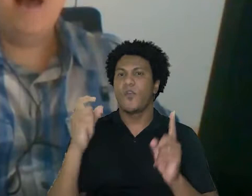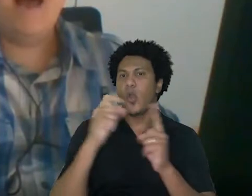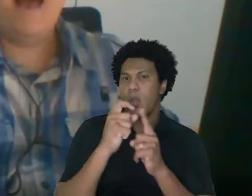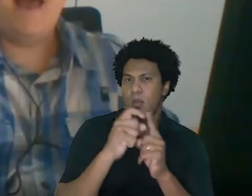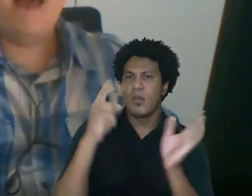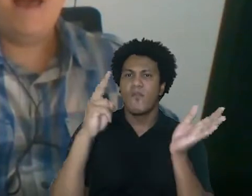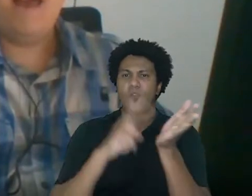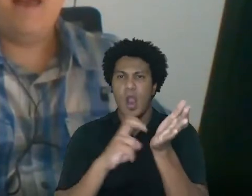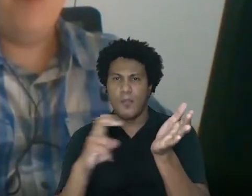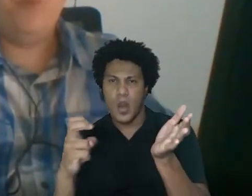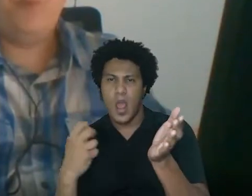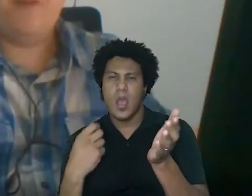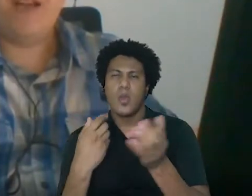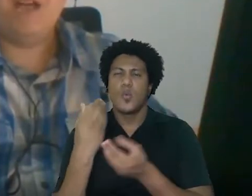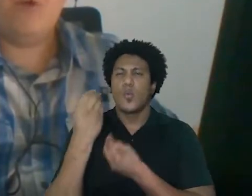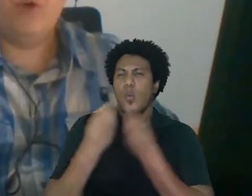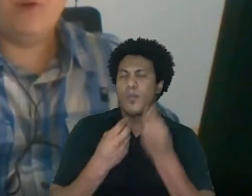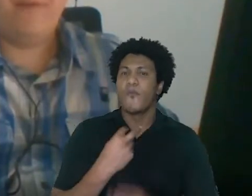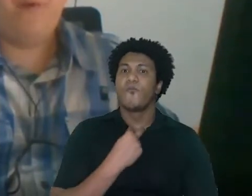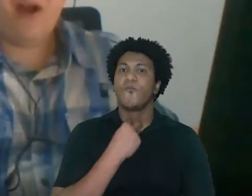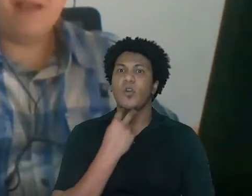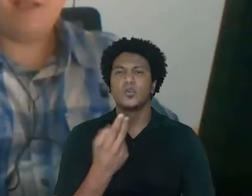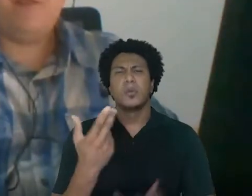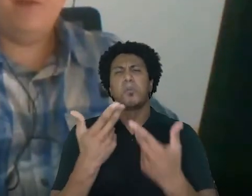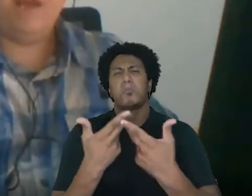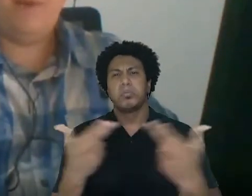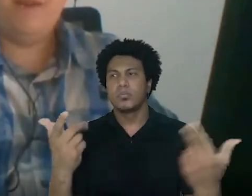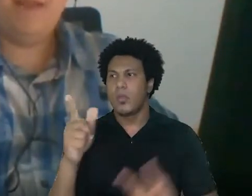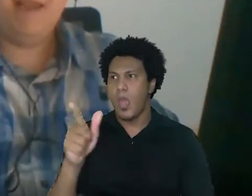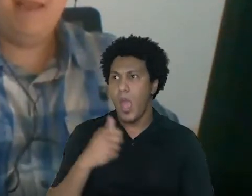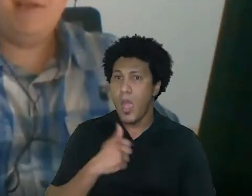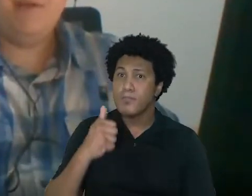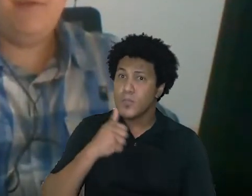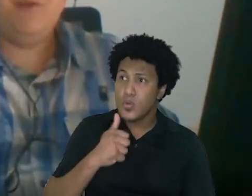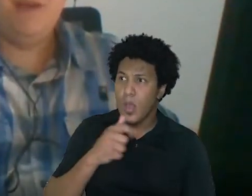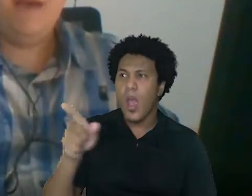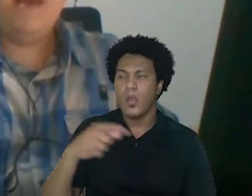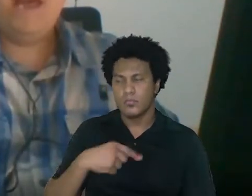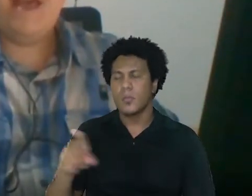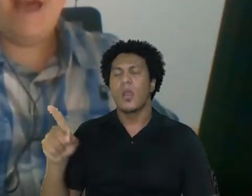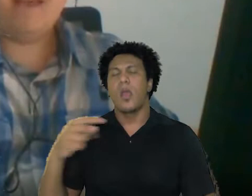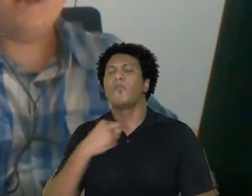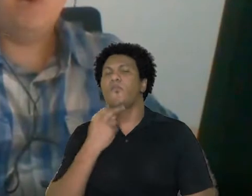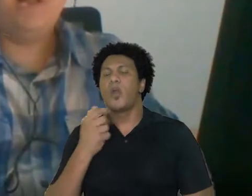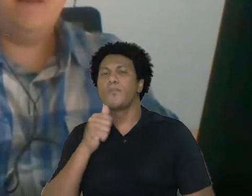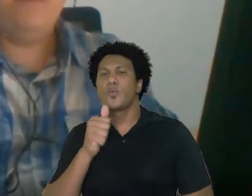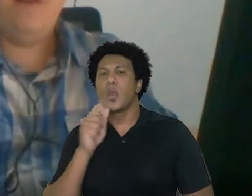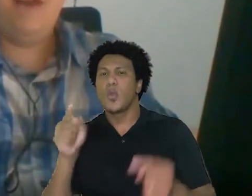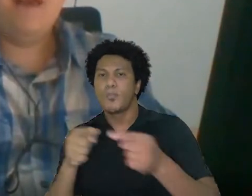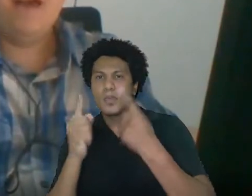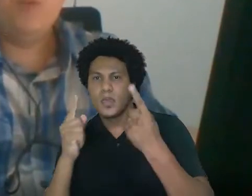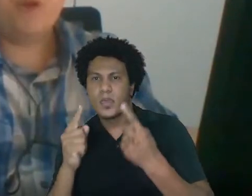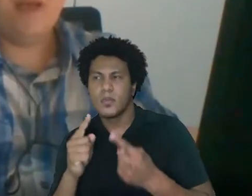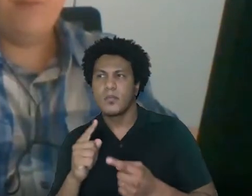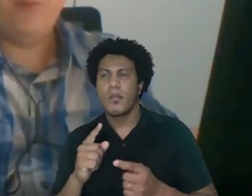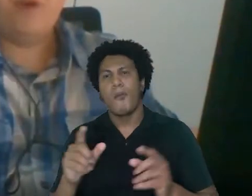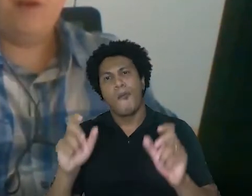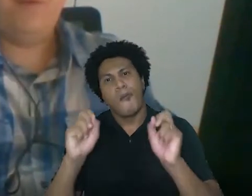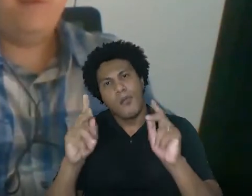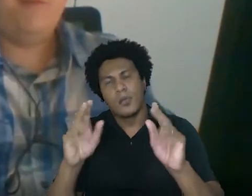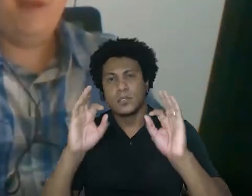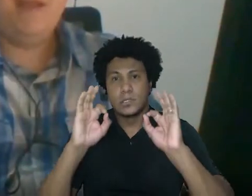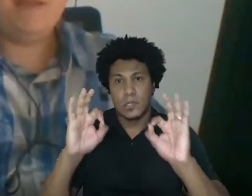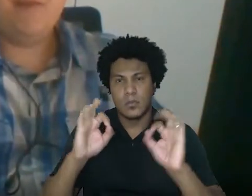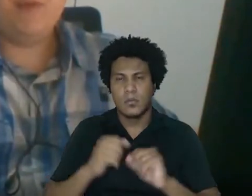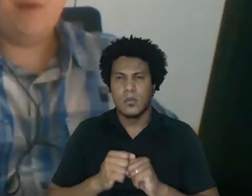esse, para ficar de acordo, a voz que a gente vai usar para fazer a AD do seu filme é essa, porque tem a ver, porque é